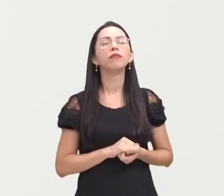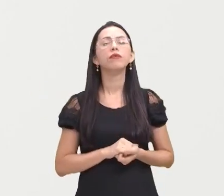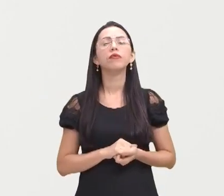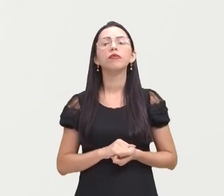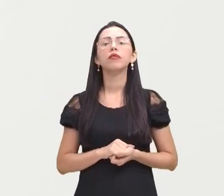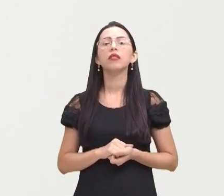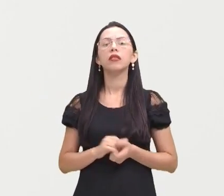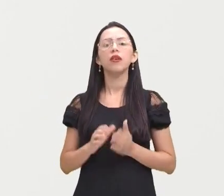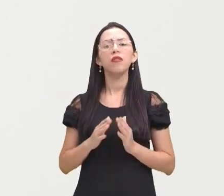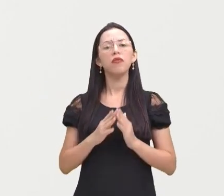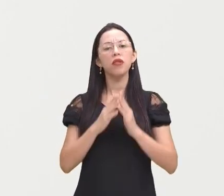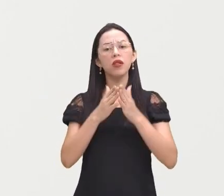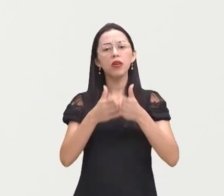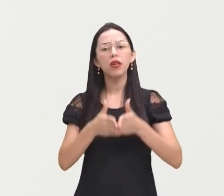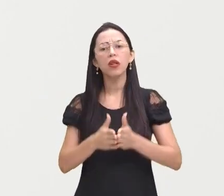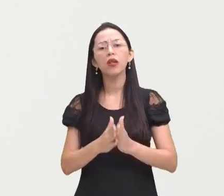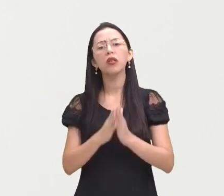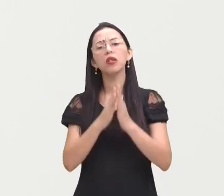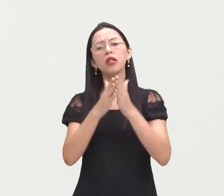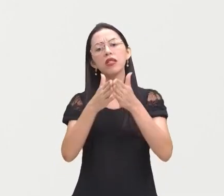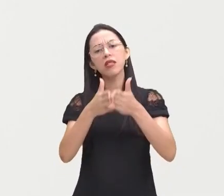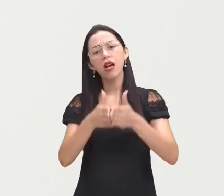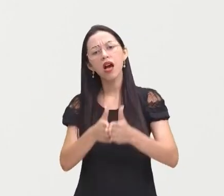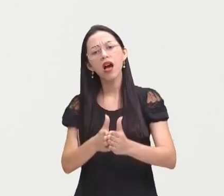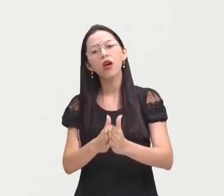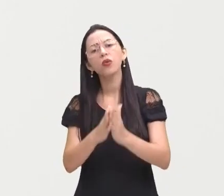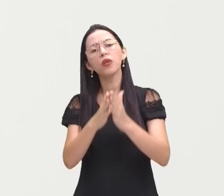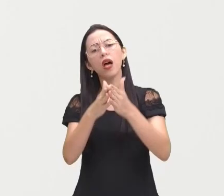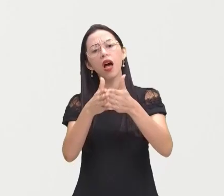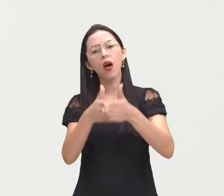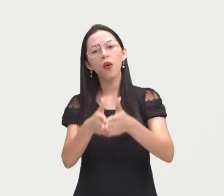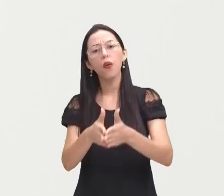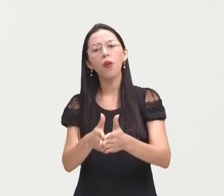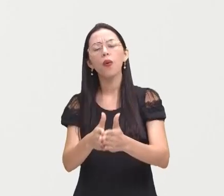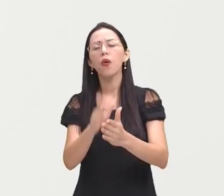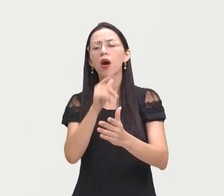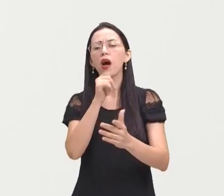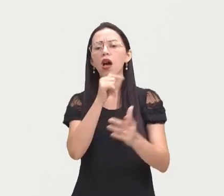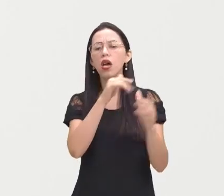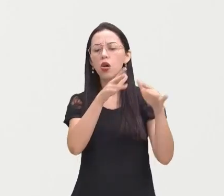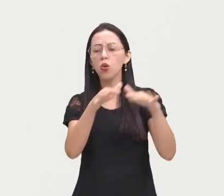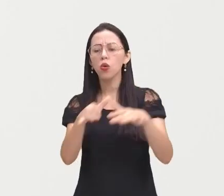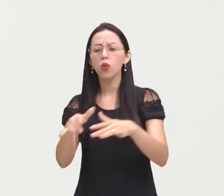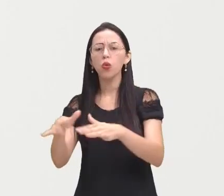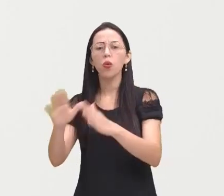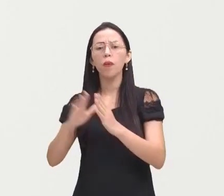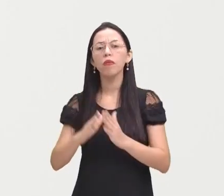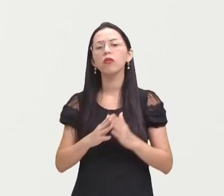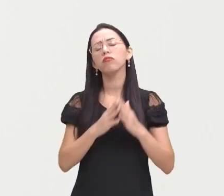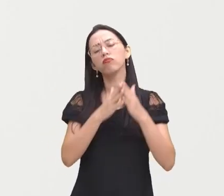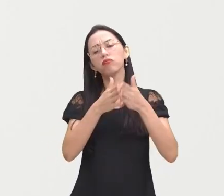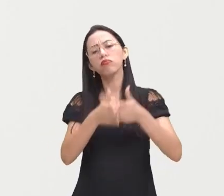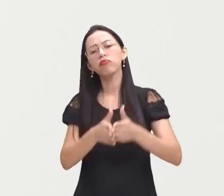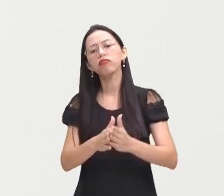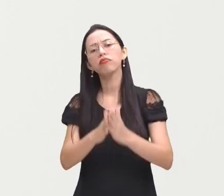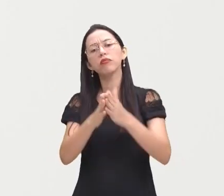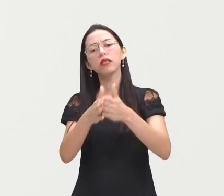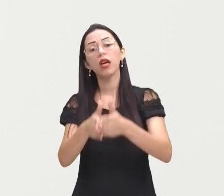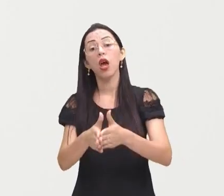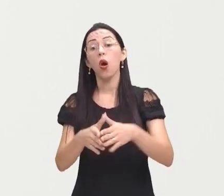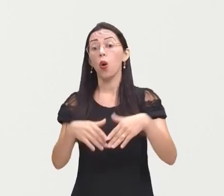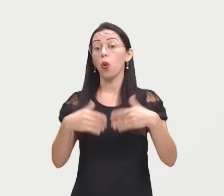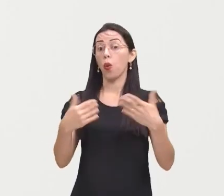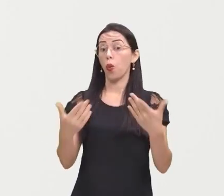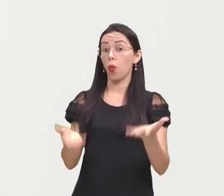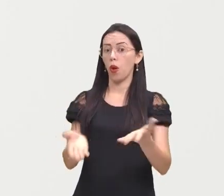soltasse, ficaríamos deslizando nas águas claras, rio abaixo.